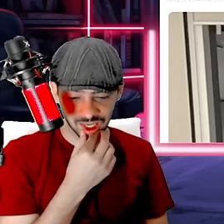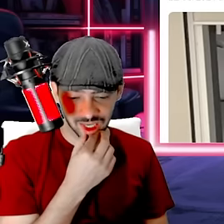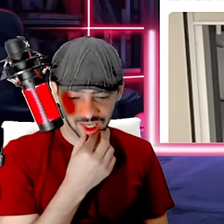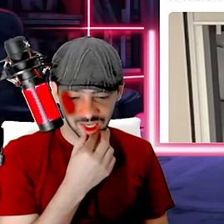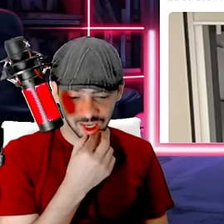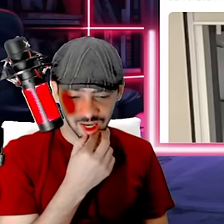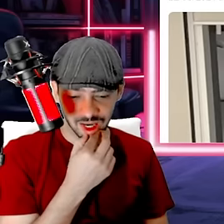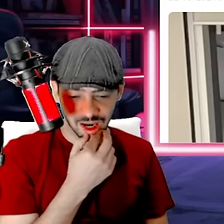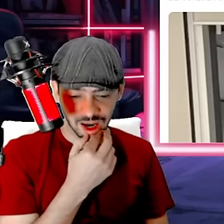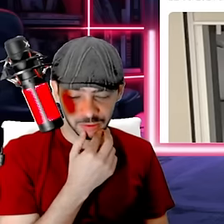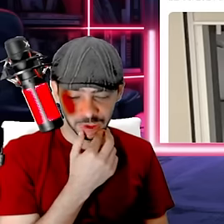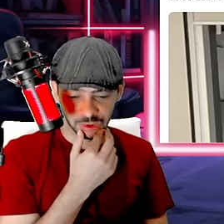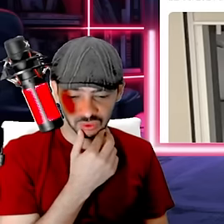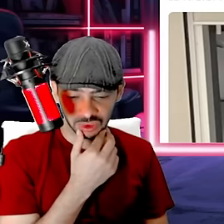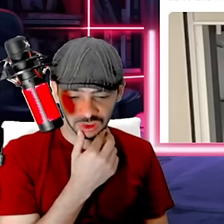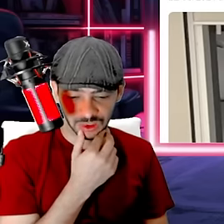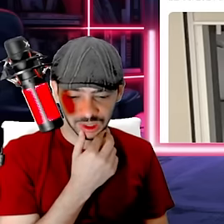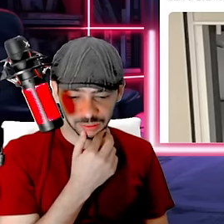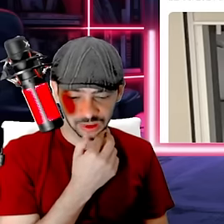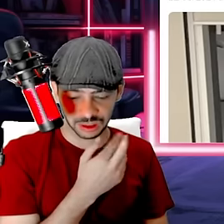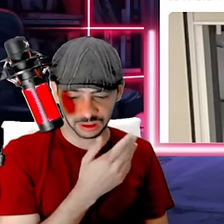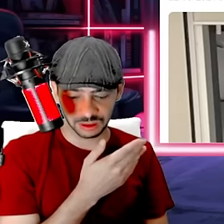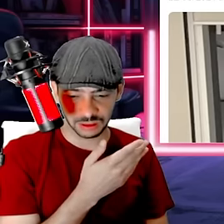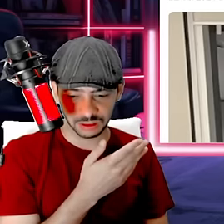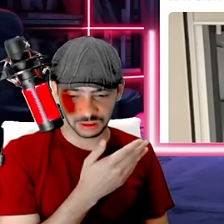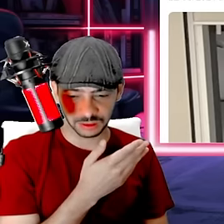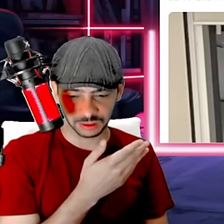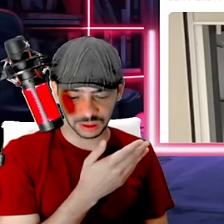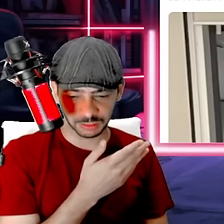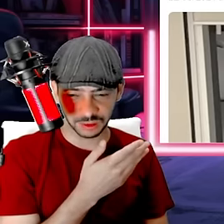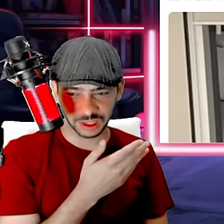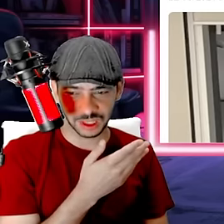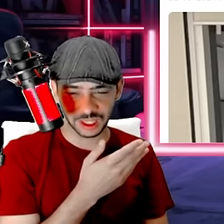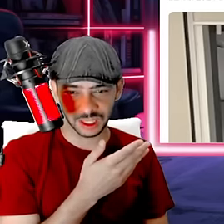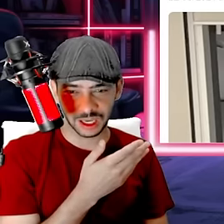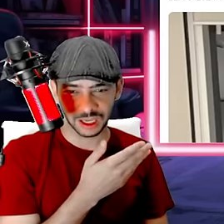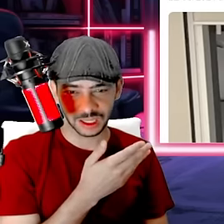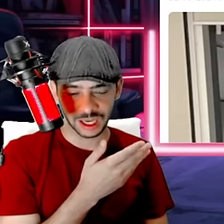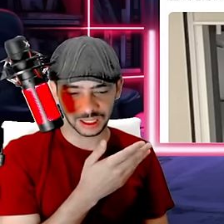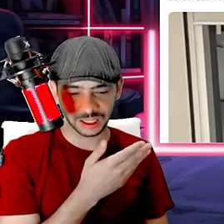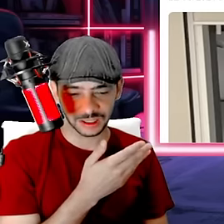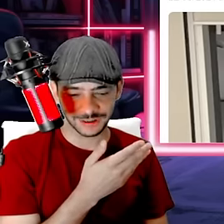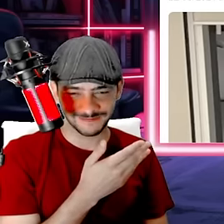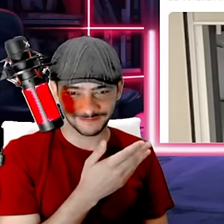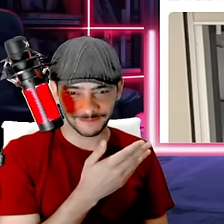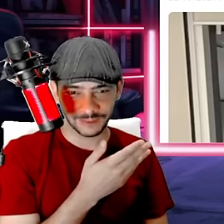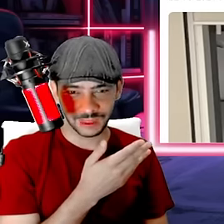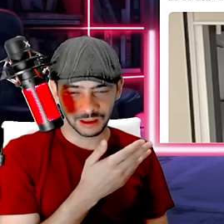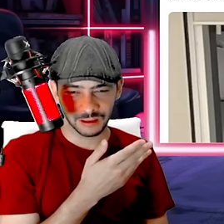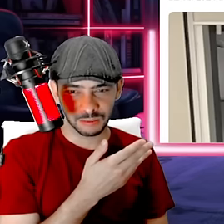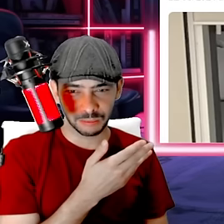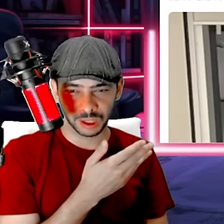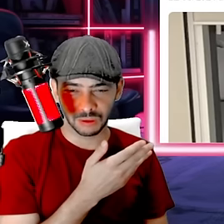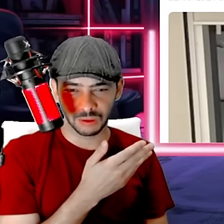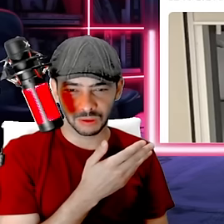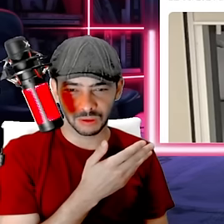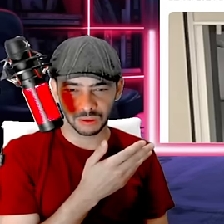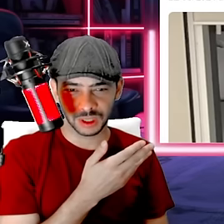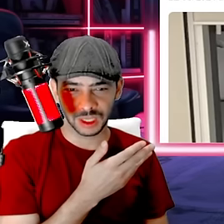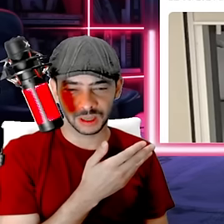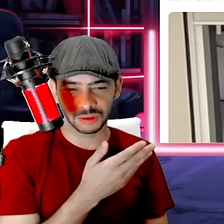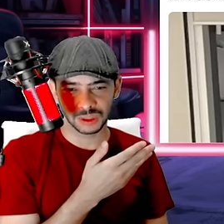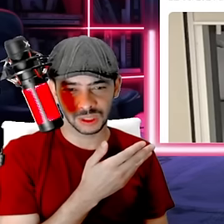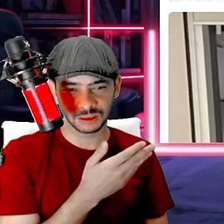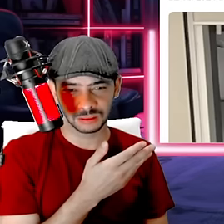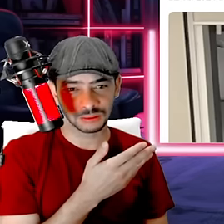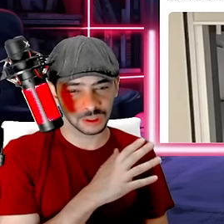Fica aí a a pergunta no ar porque o a politiqueira aada aí pegou